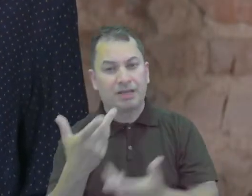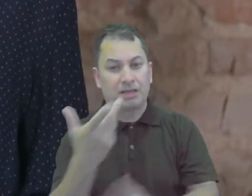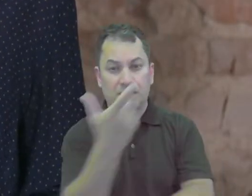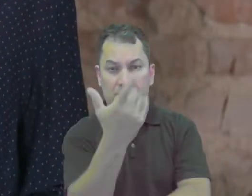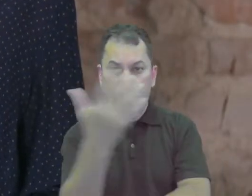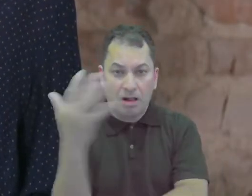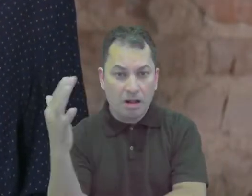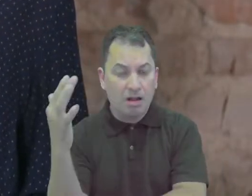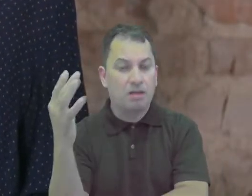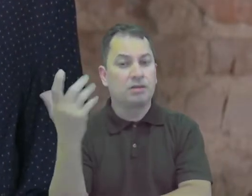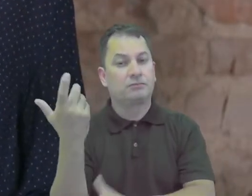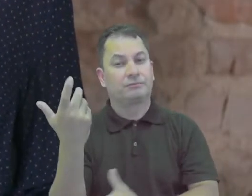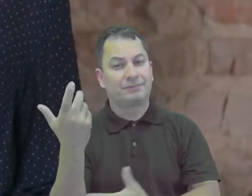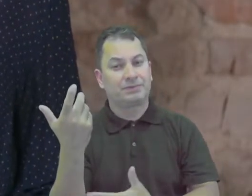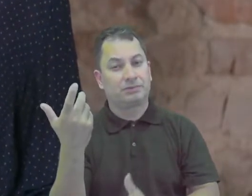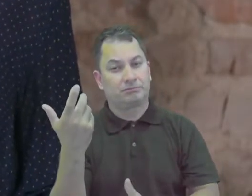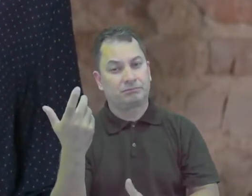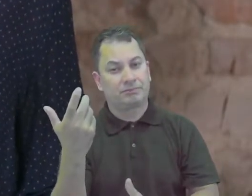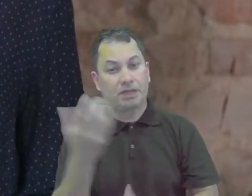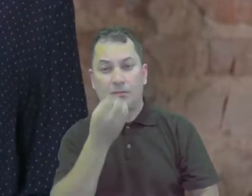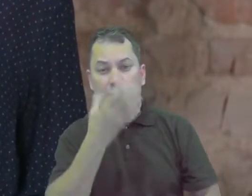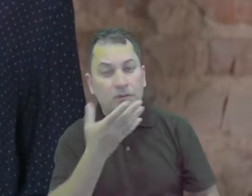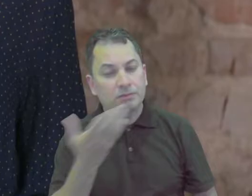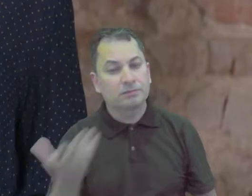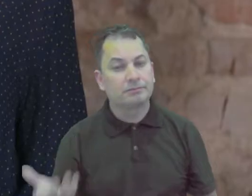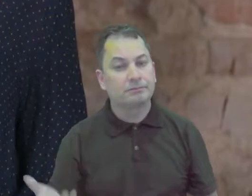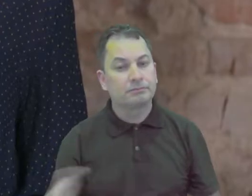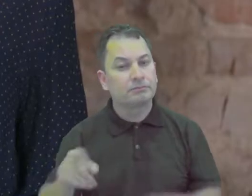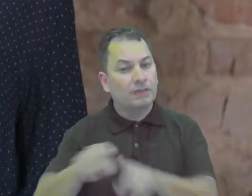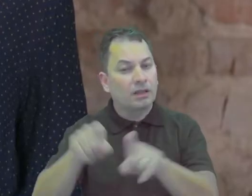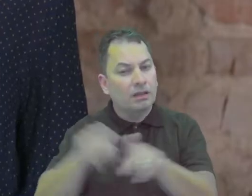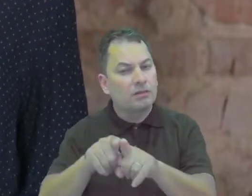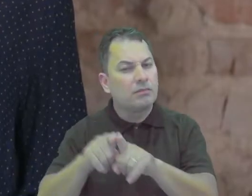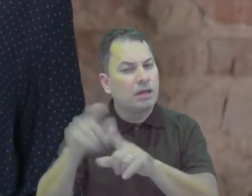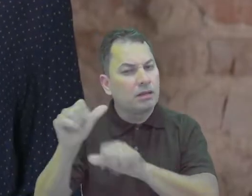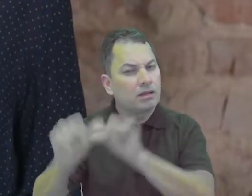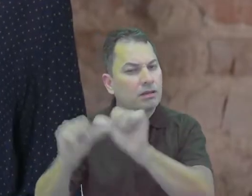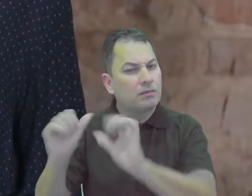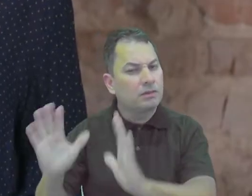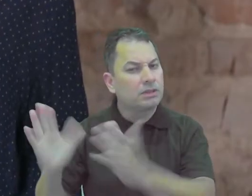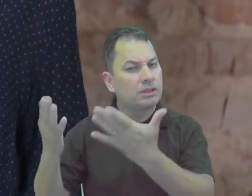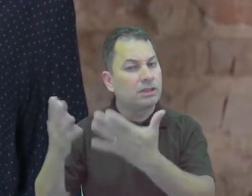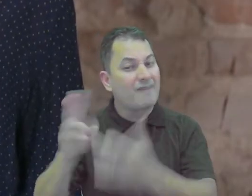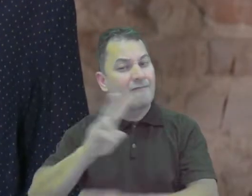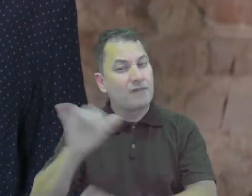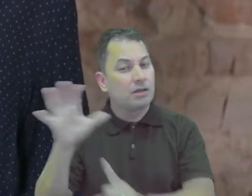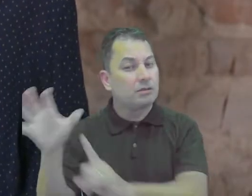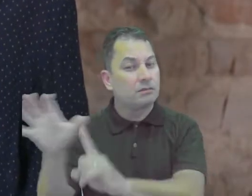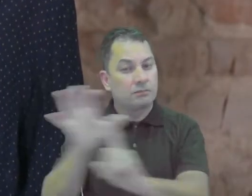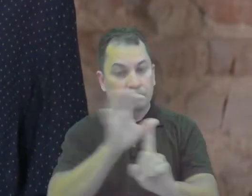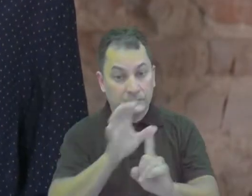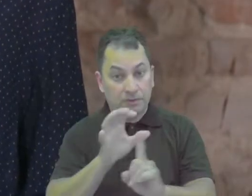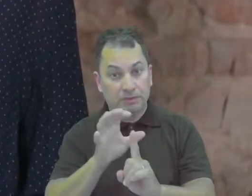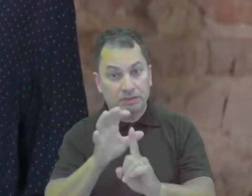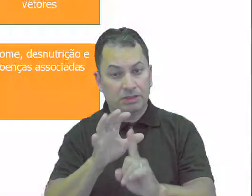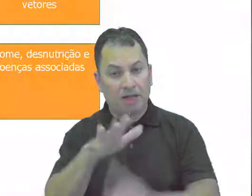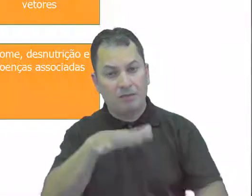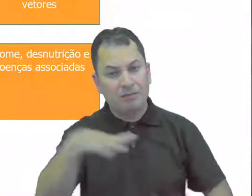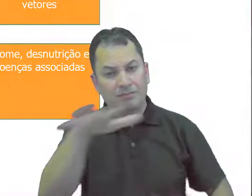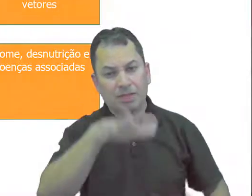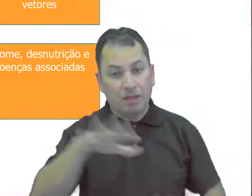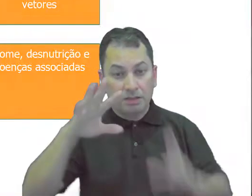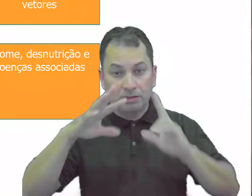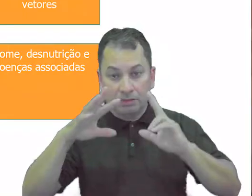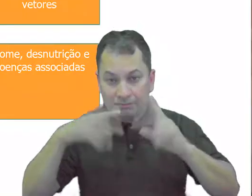qualidades ambiental, E as mudanças climáticas, elas vão ter um impacto no ambiente e na saúde das populações.